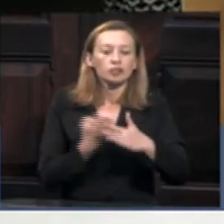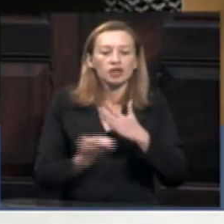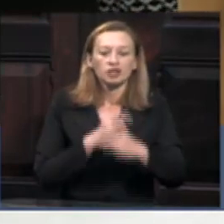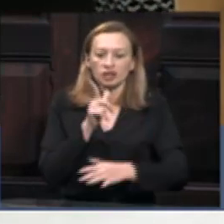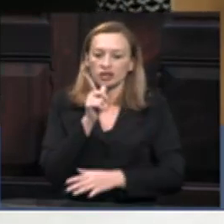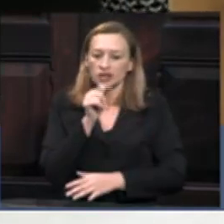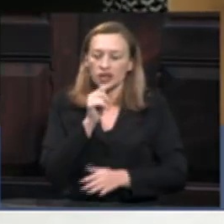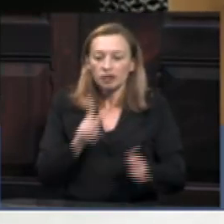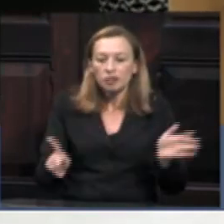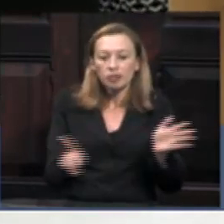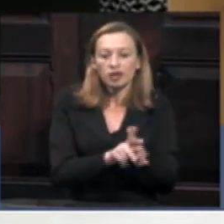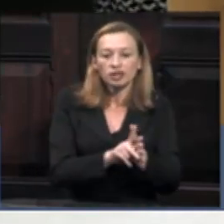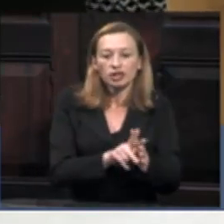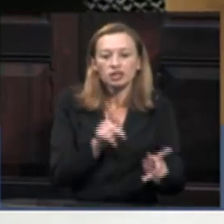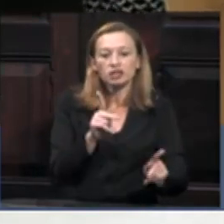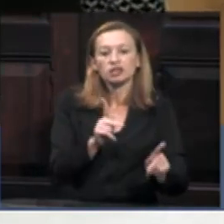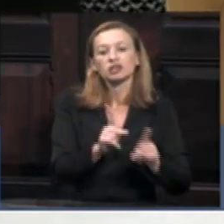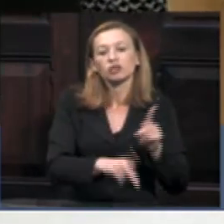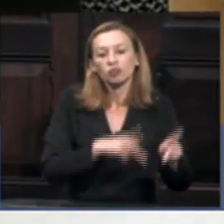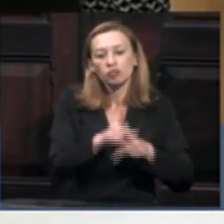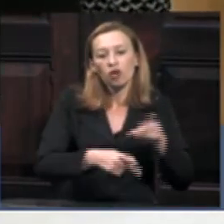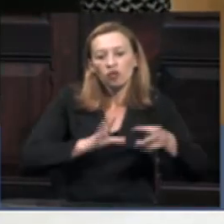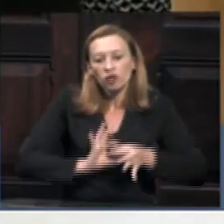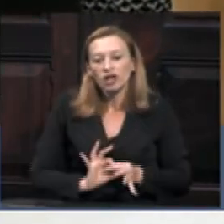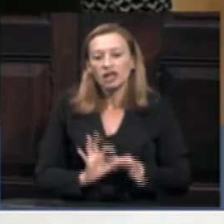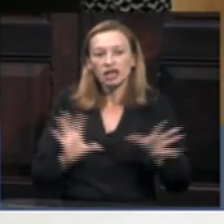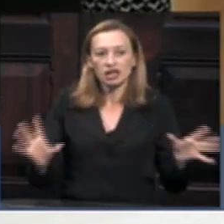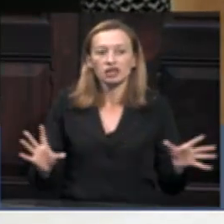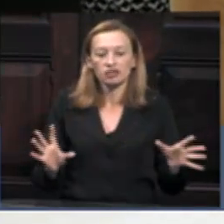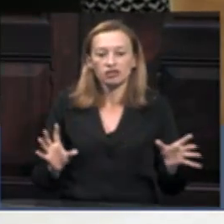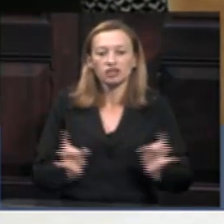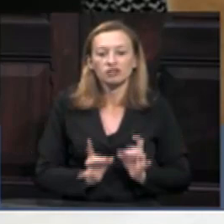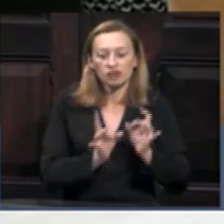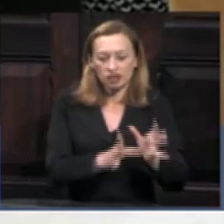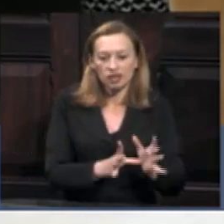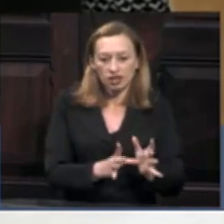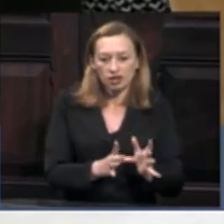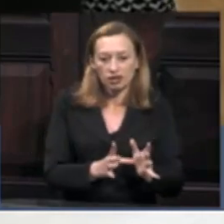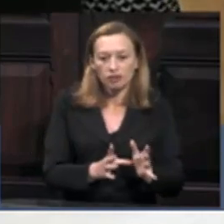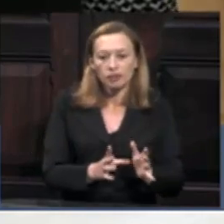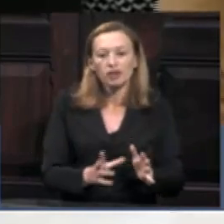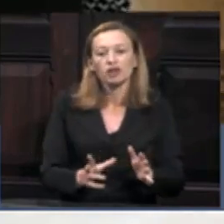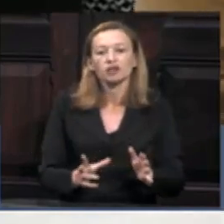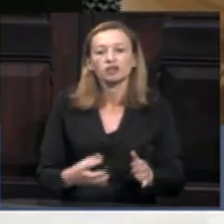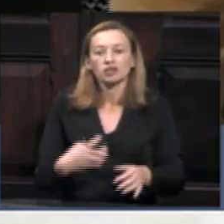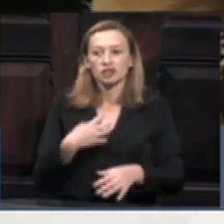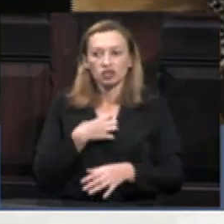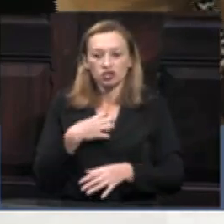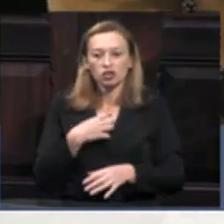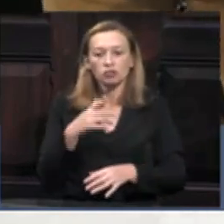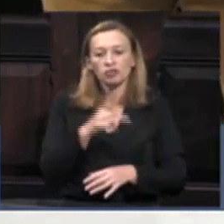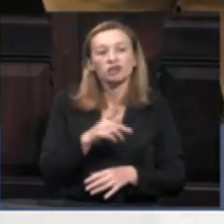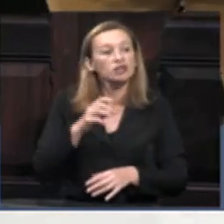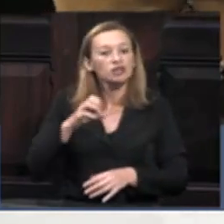SEDAI livre da privatização. E nesse sentido, o